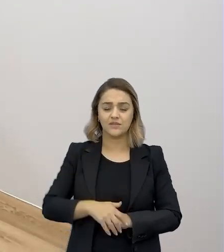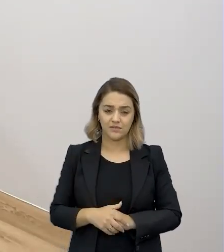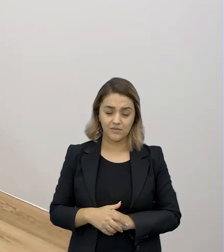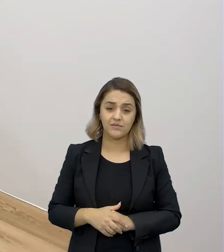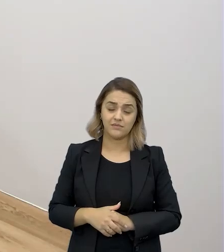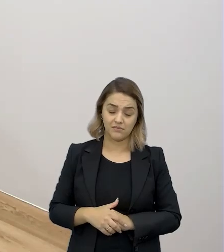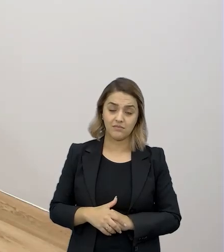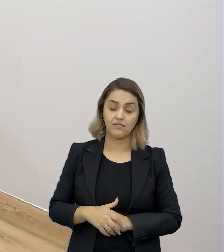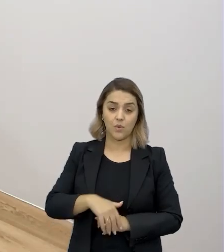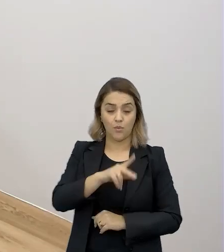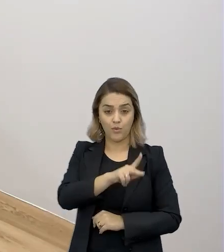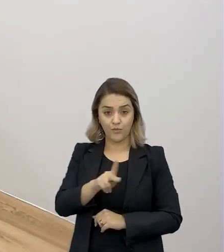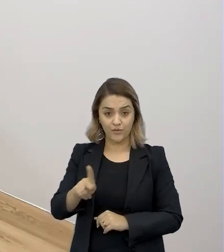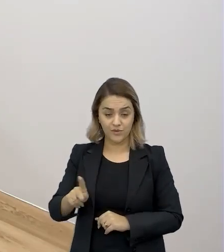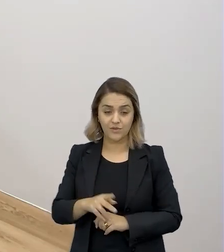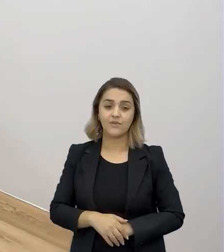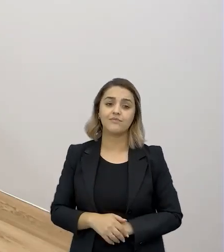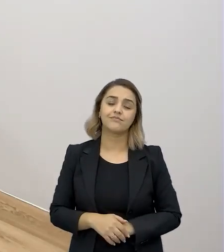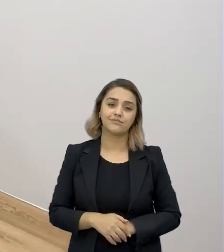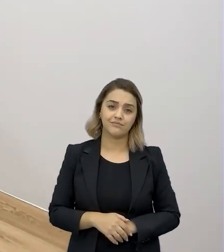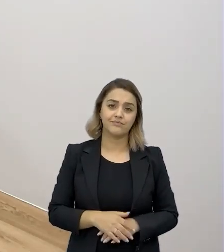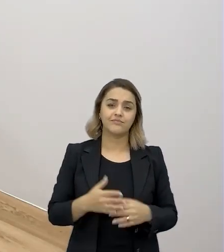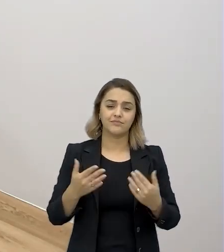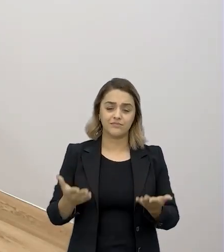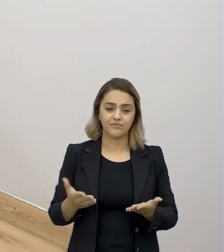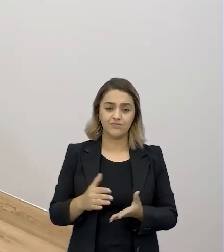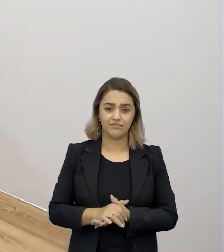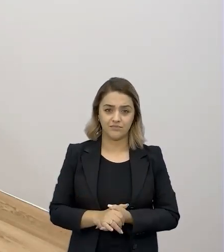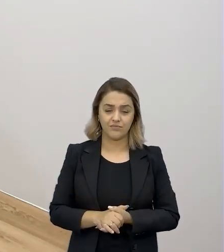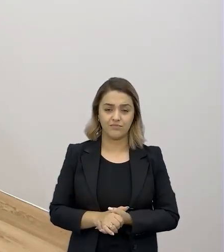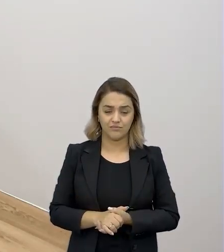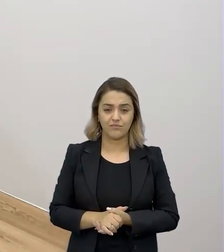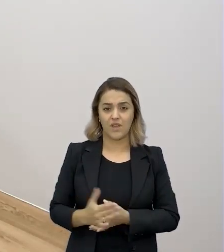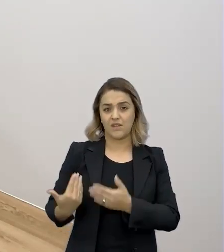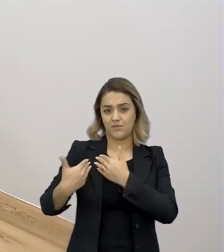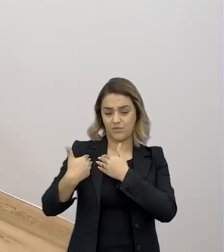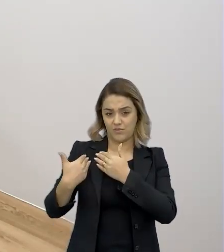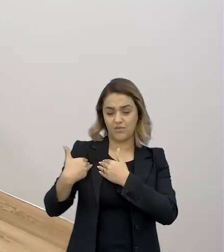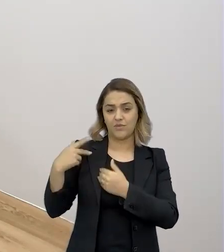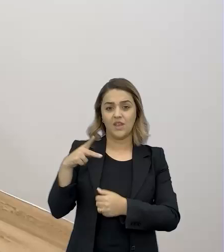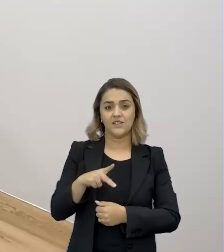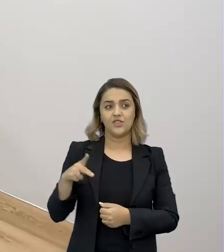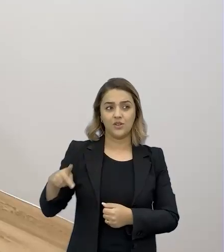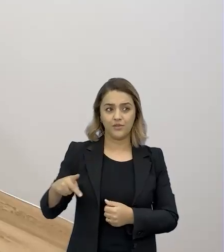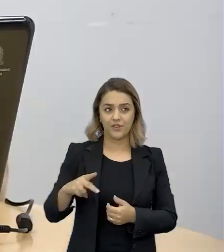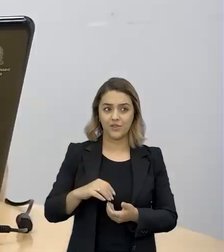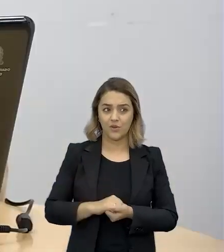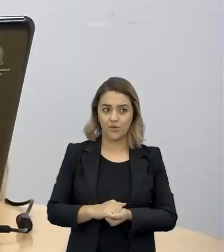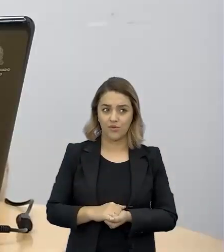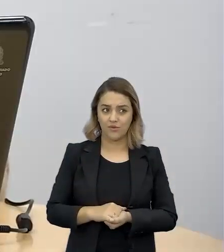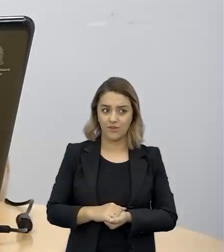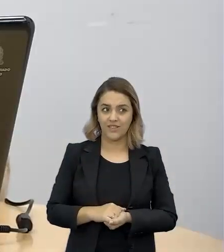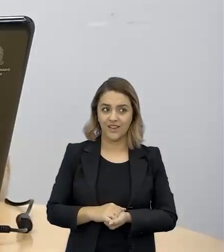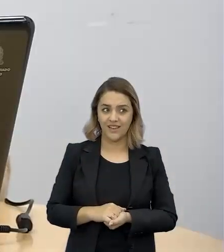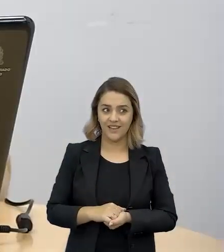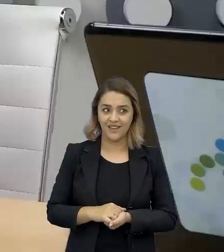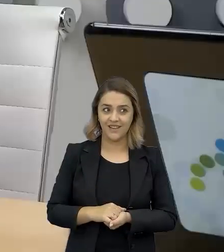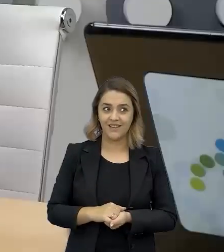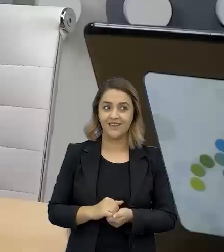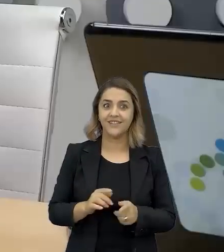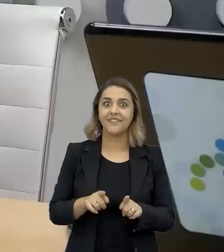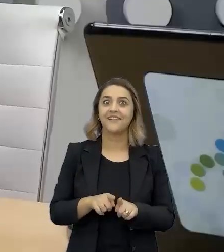Do docente. Então, vamos lá. Você fala do papel do professor? Já foi, né? O papel do professor. Já foi. Agora já estamos lá no mão na massa, mão na massa e